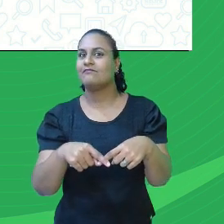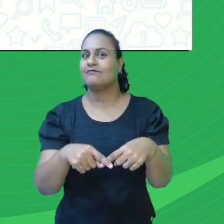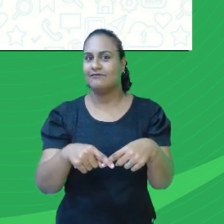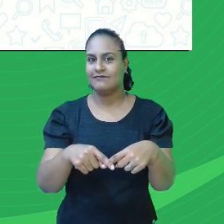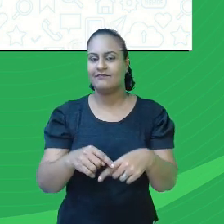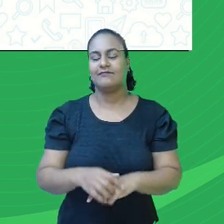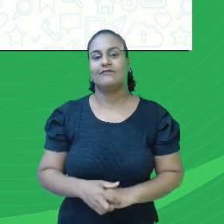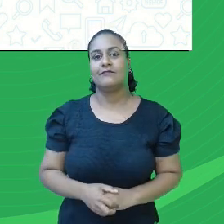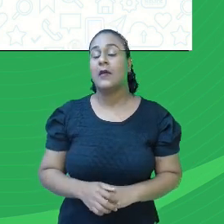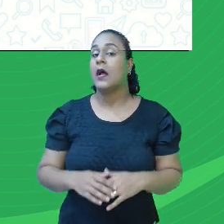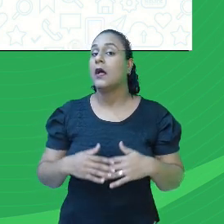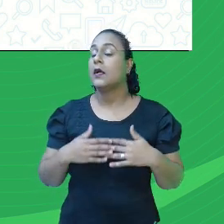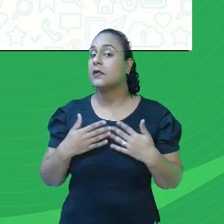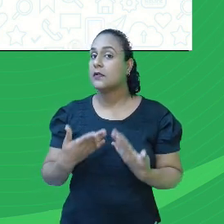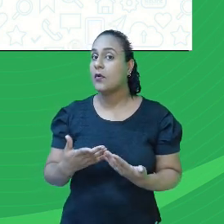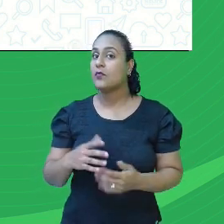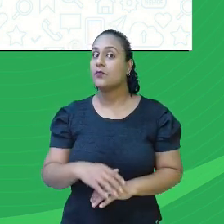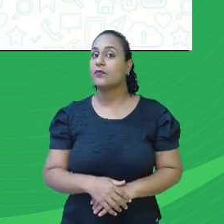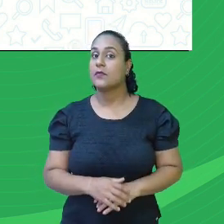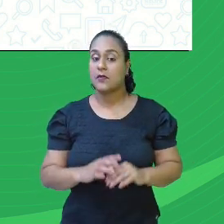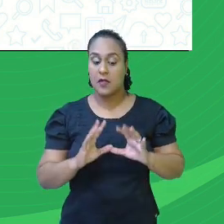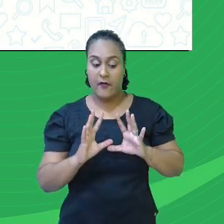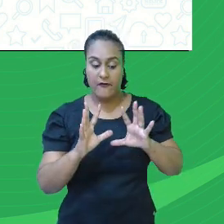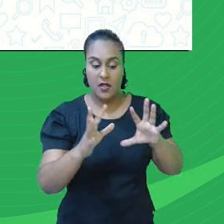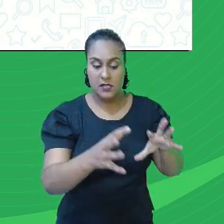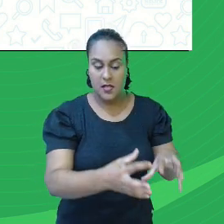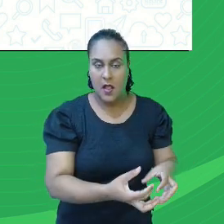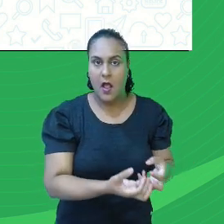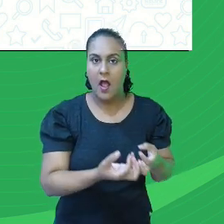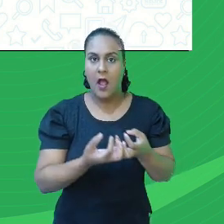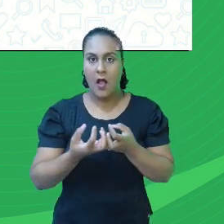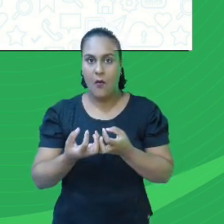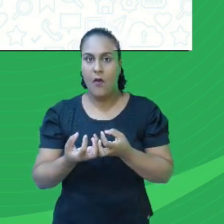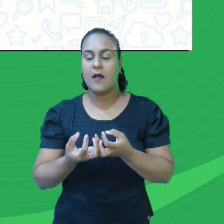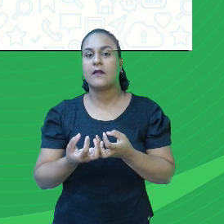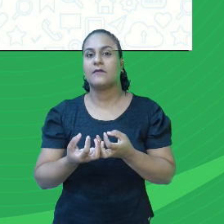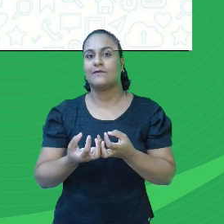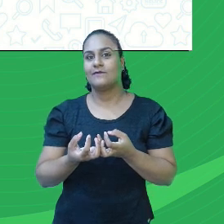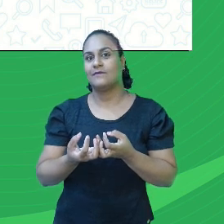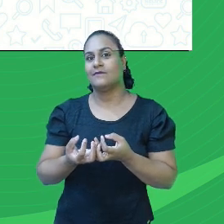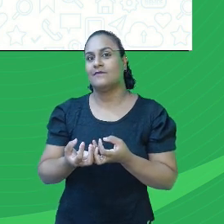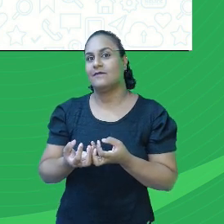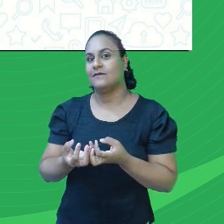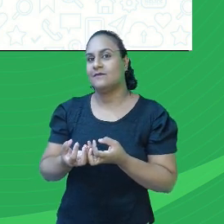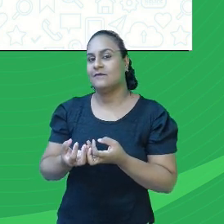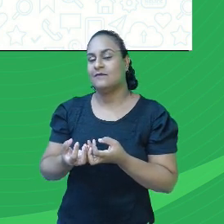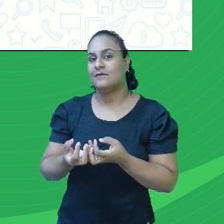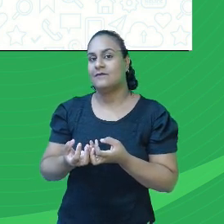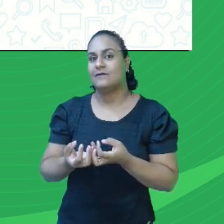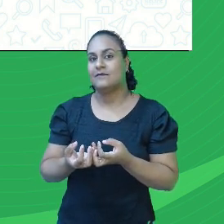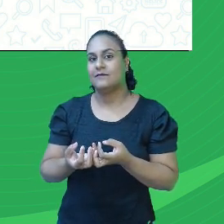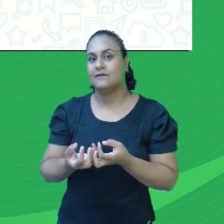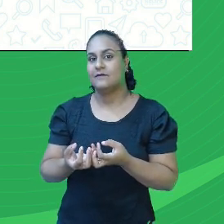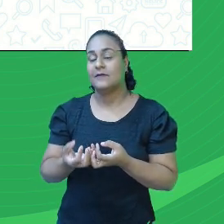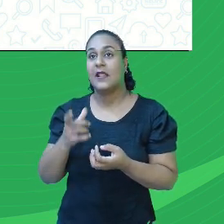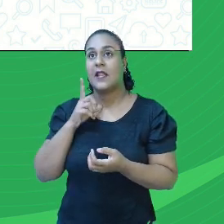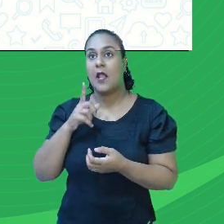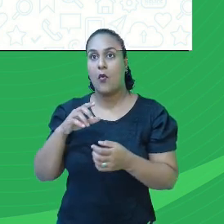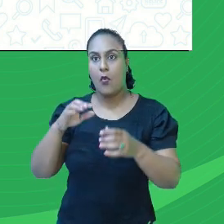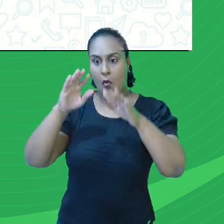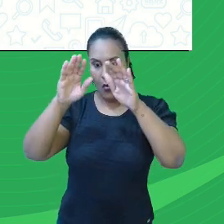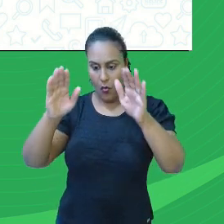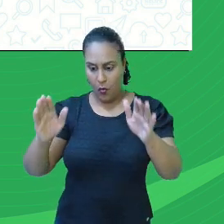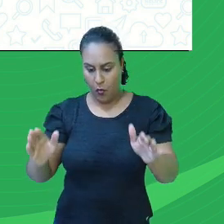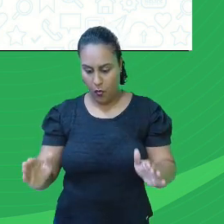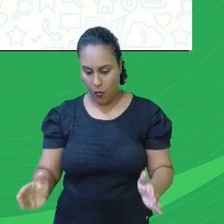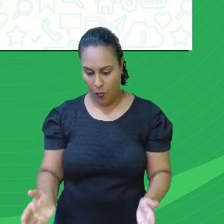represa. Quando essa água vai ser retirada, ela vem em enormes, tubos